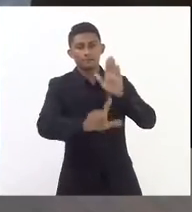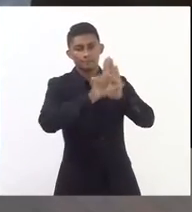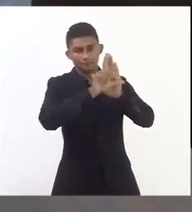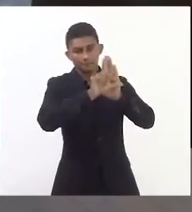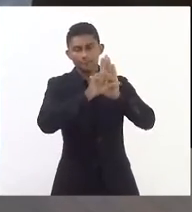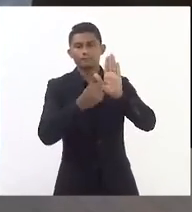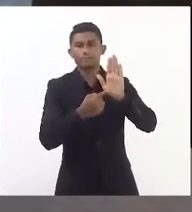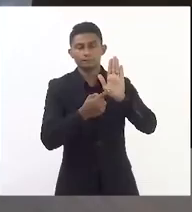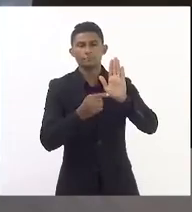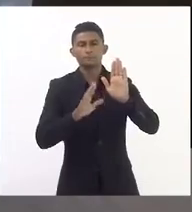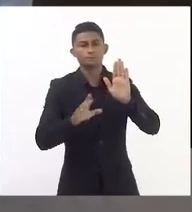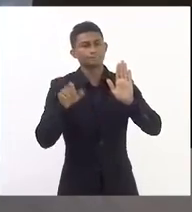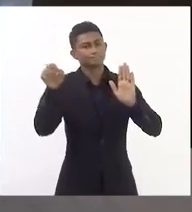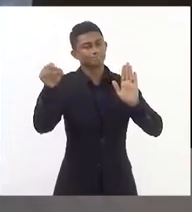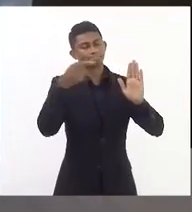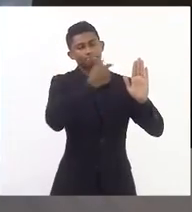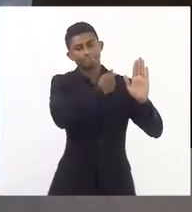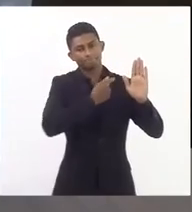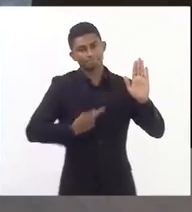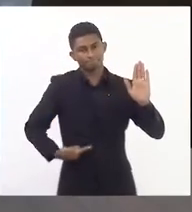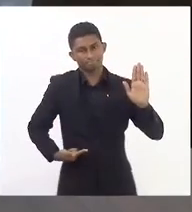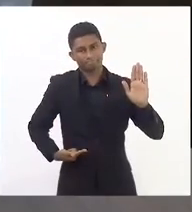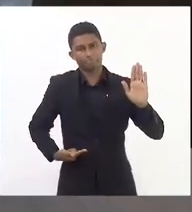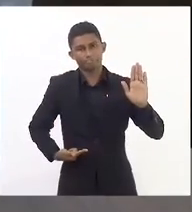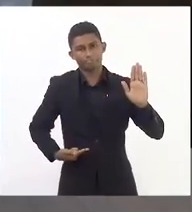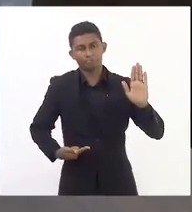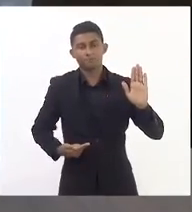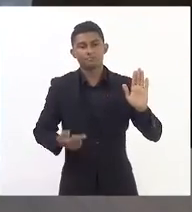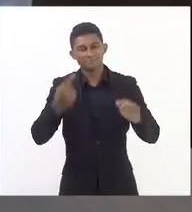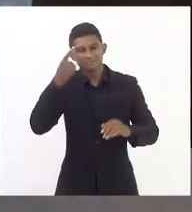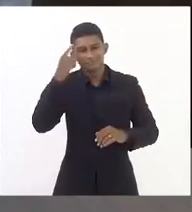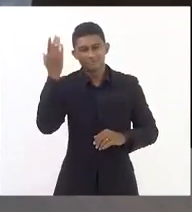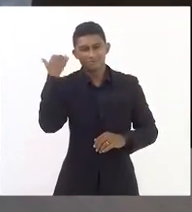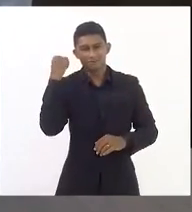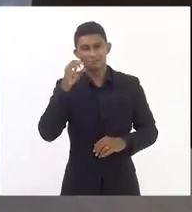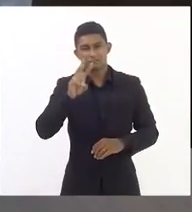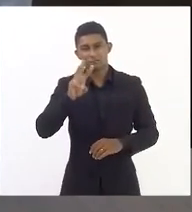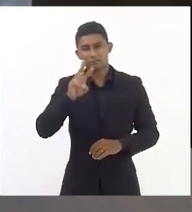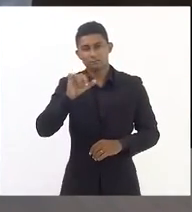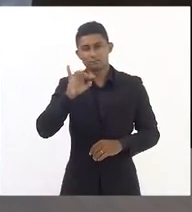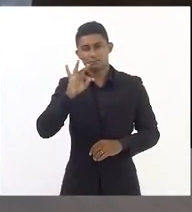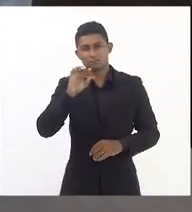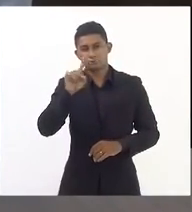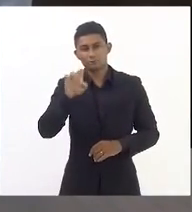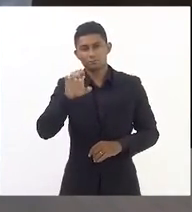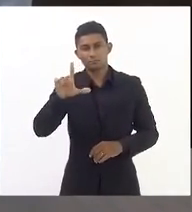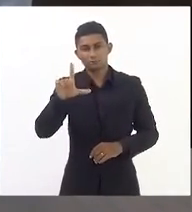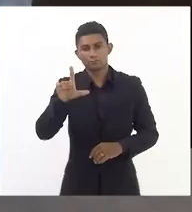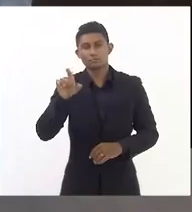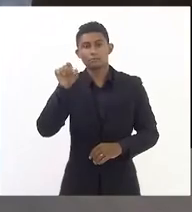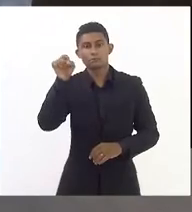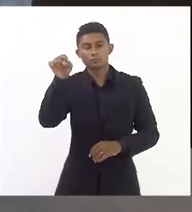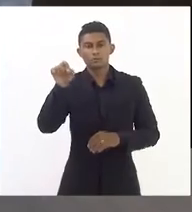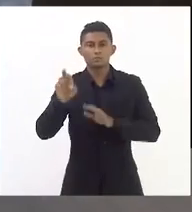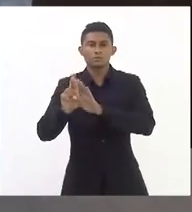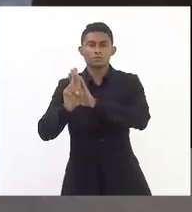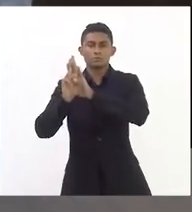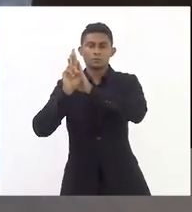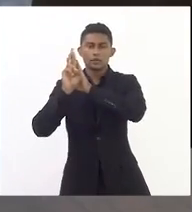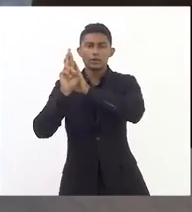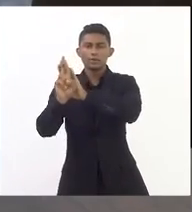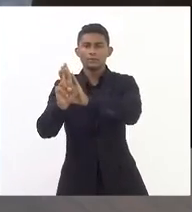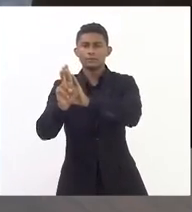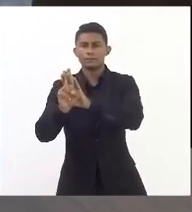mas o governador, então, hoje cassado, Wilson Witzel, fez uma representação de vice de